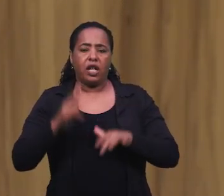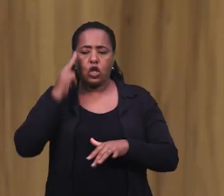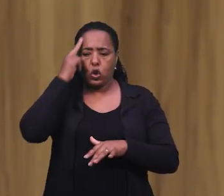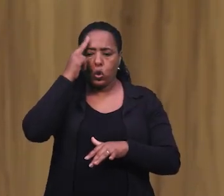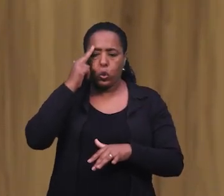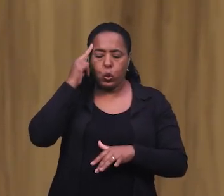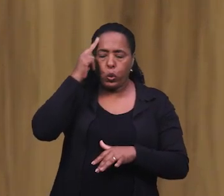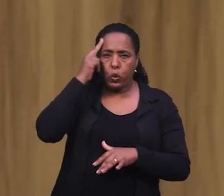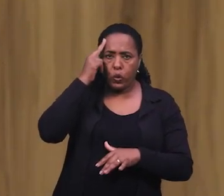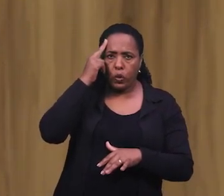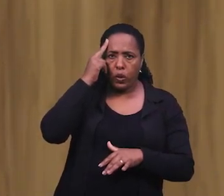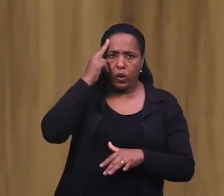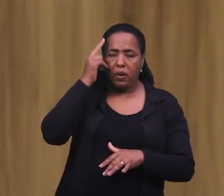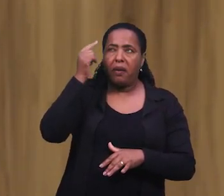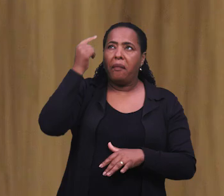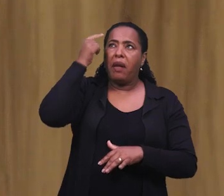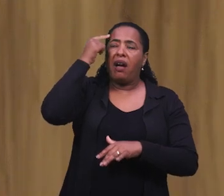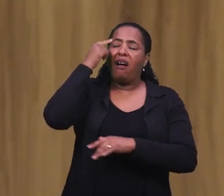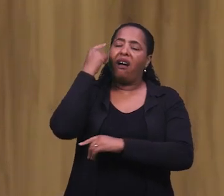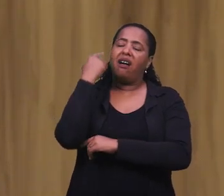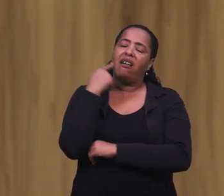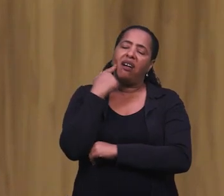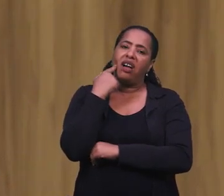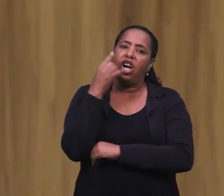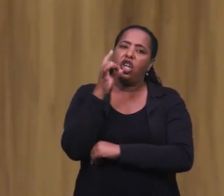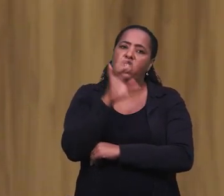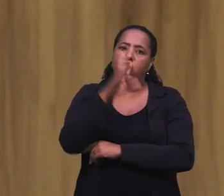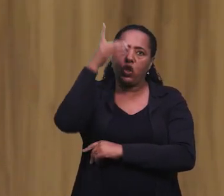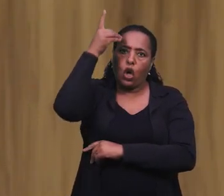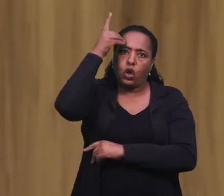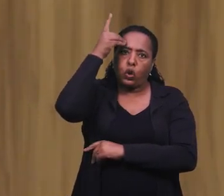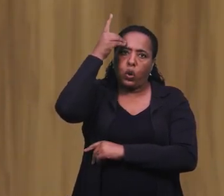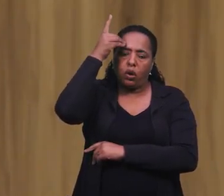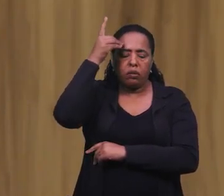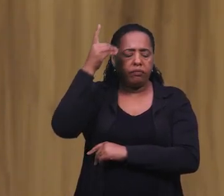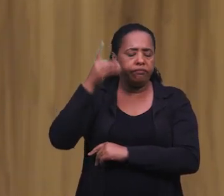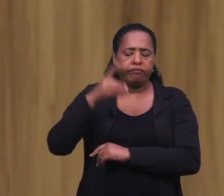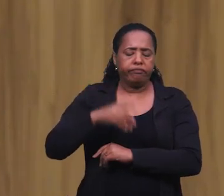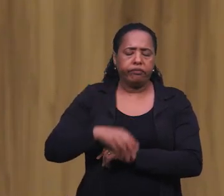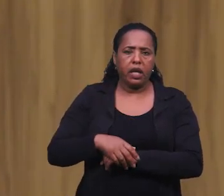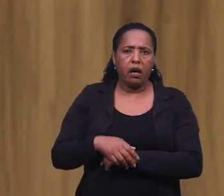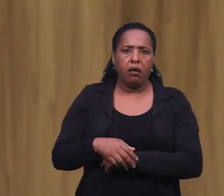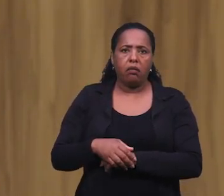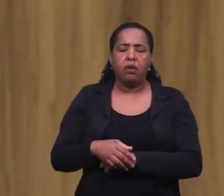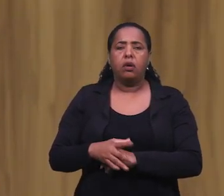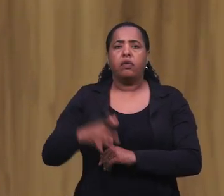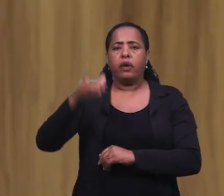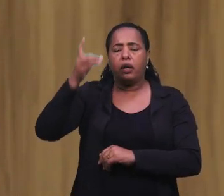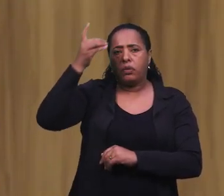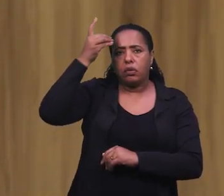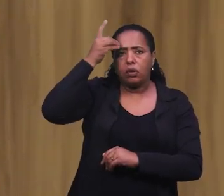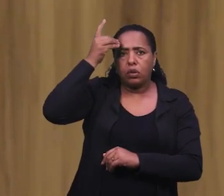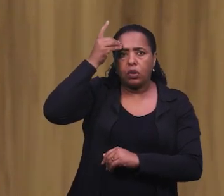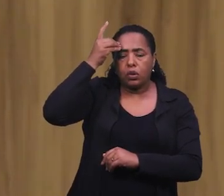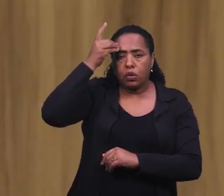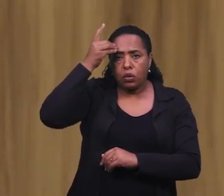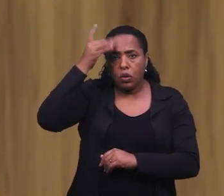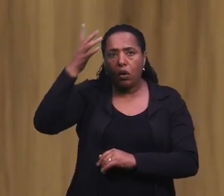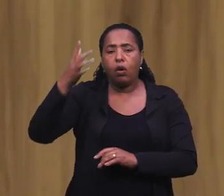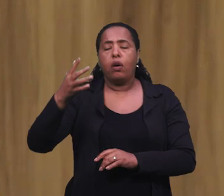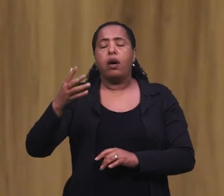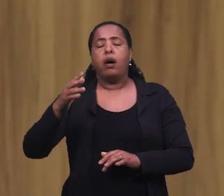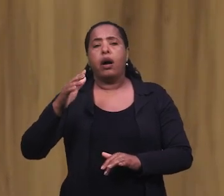Então, eles fazem parte profeticamente, né, citado aqui em Joel, e, vamos dizer assim, hoje